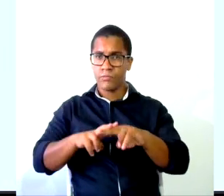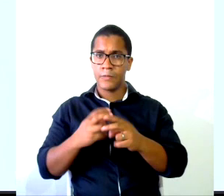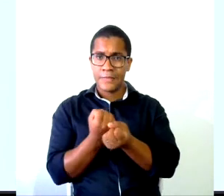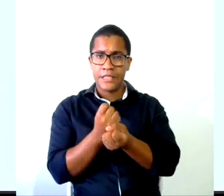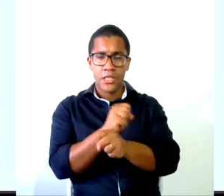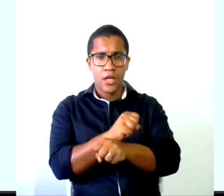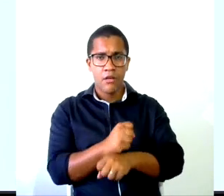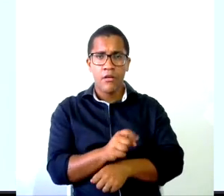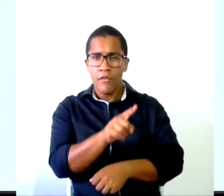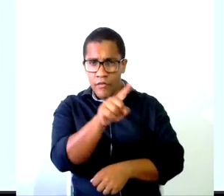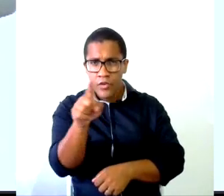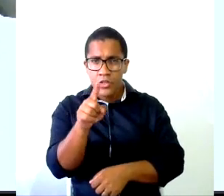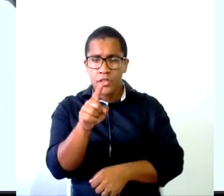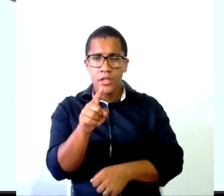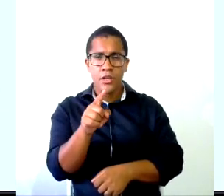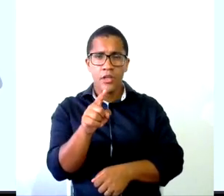que